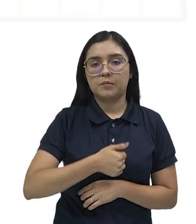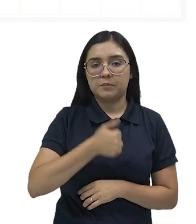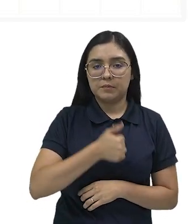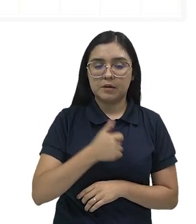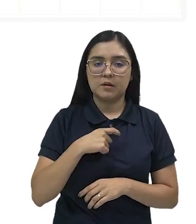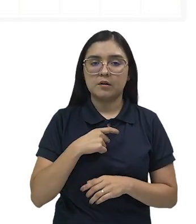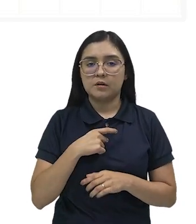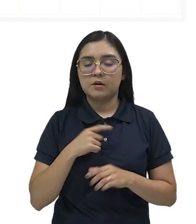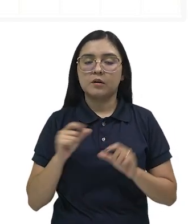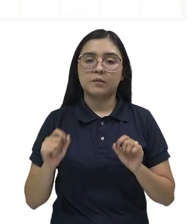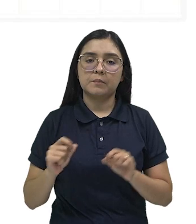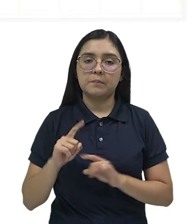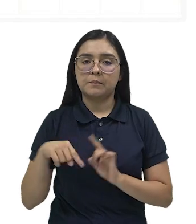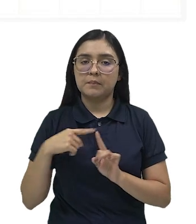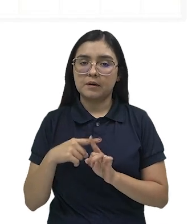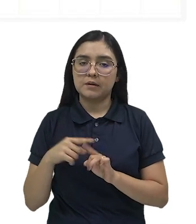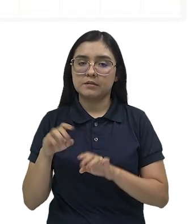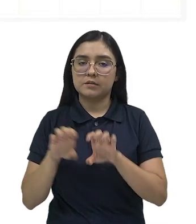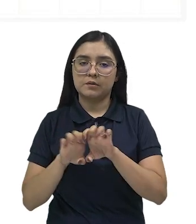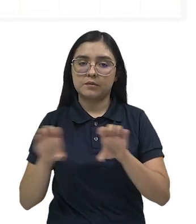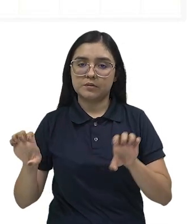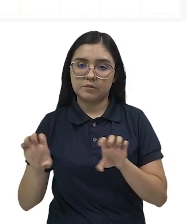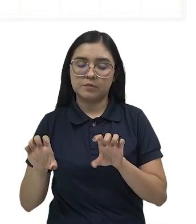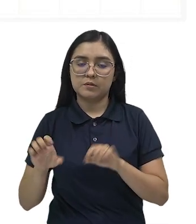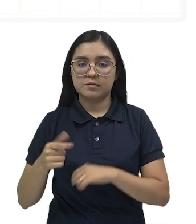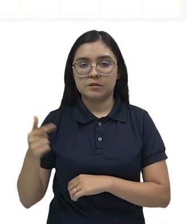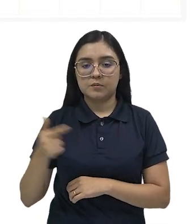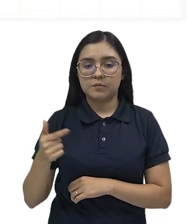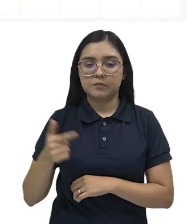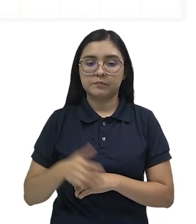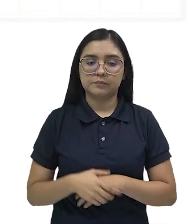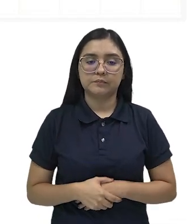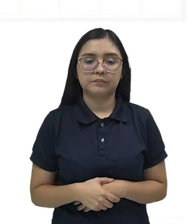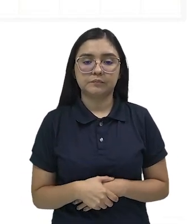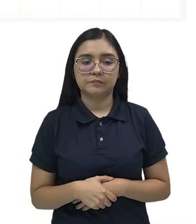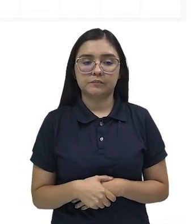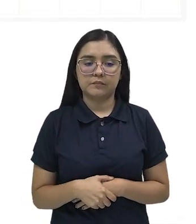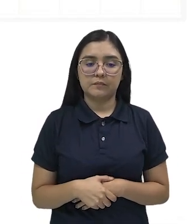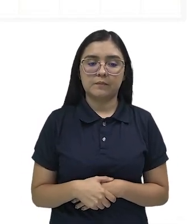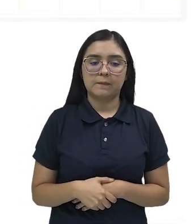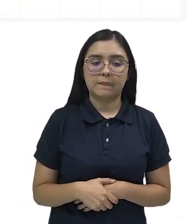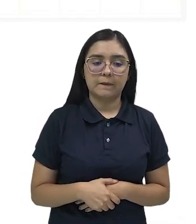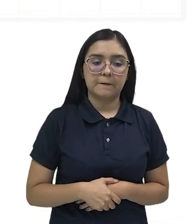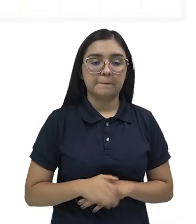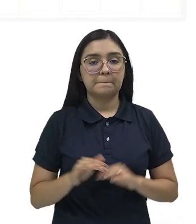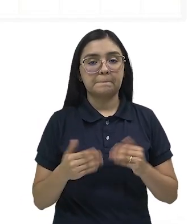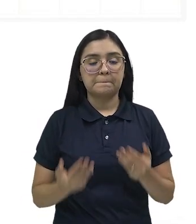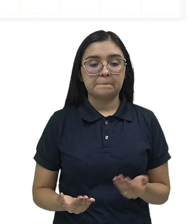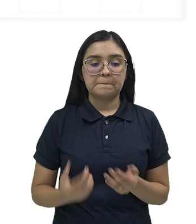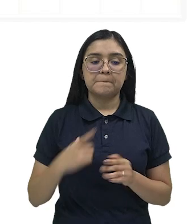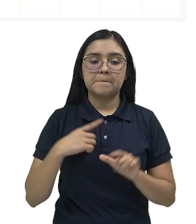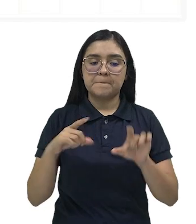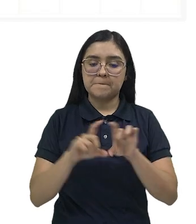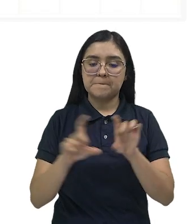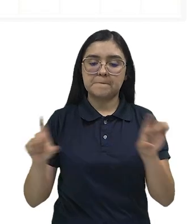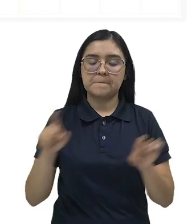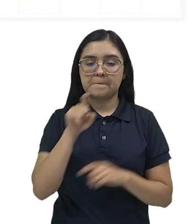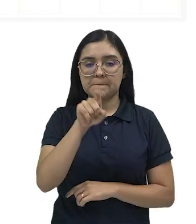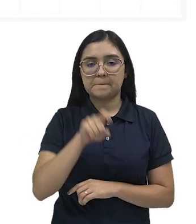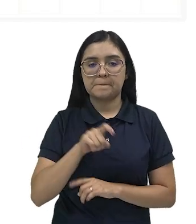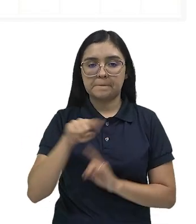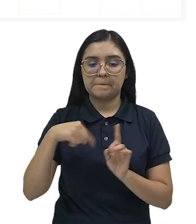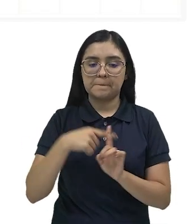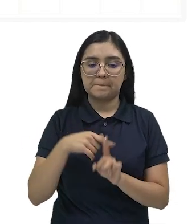que a soma de meninas mais meninos nessa turma, 40. Ó, X mais